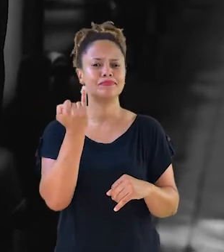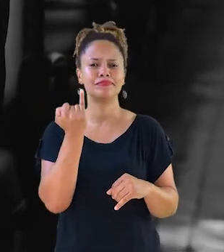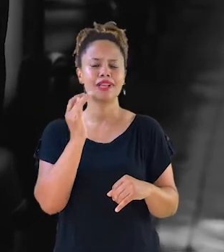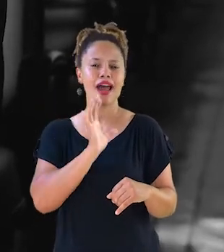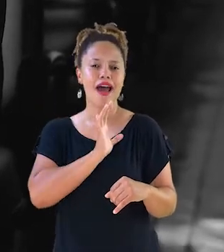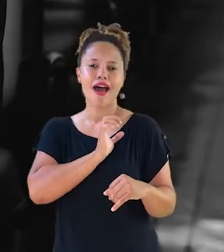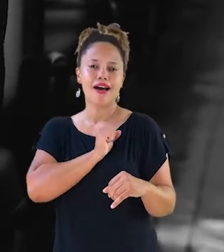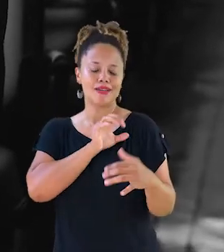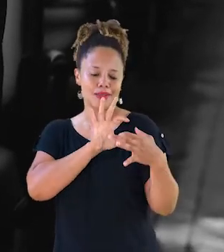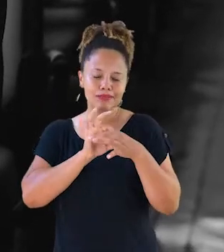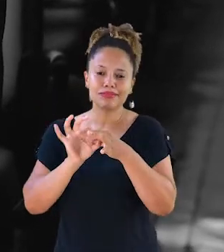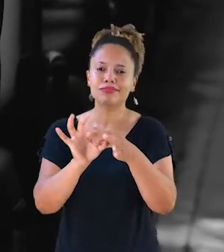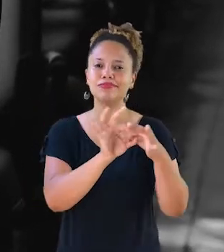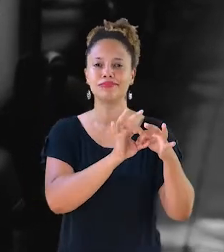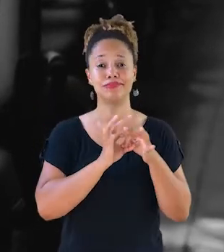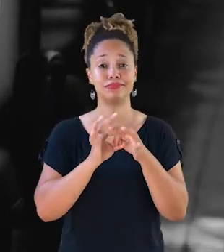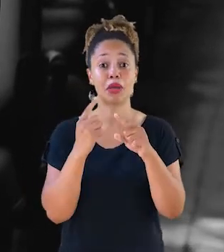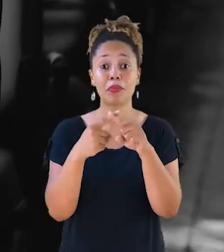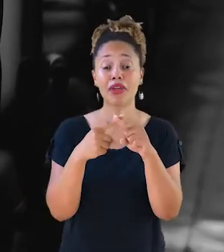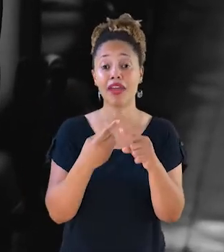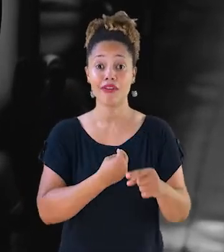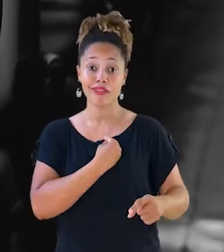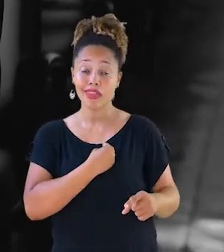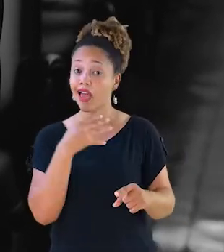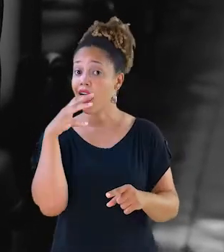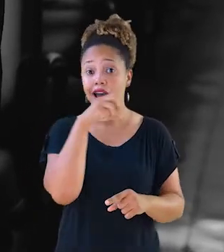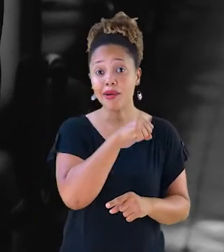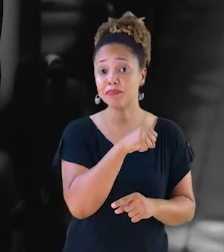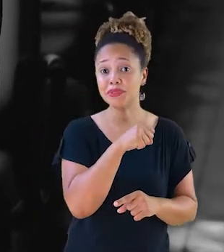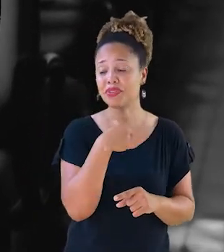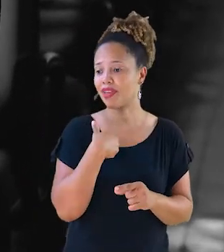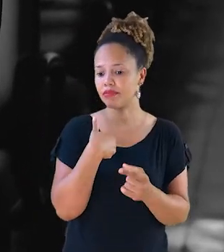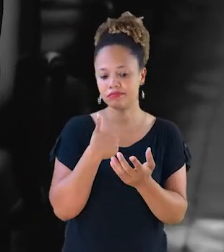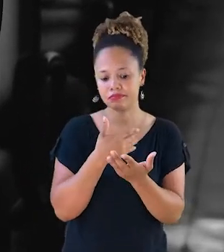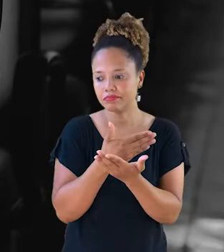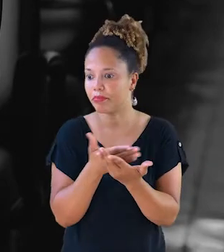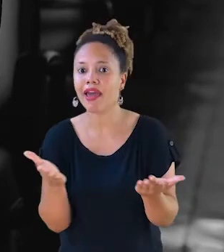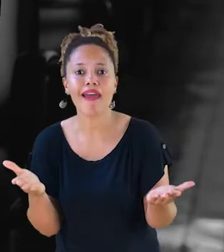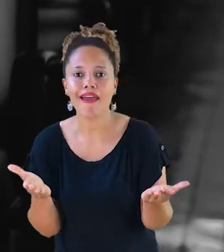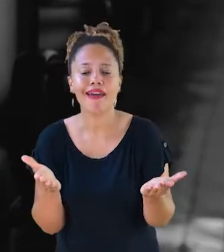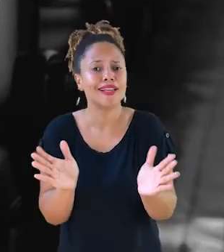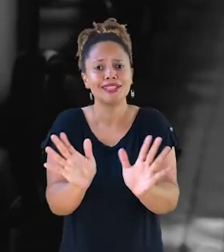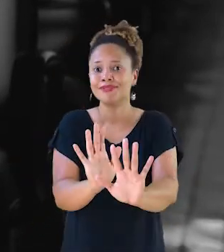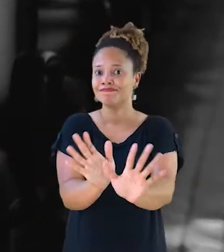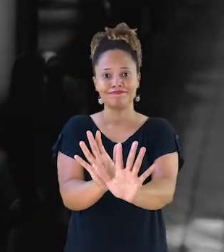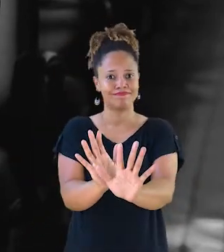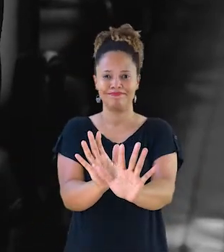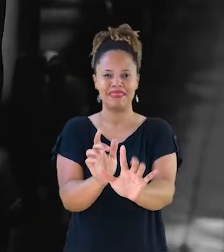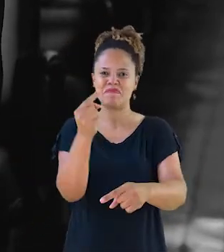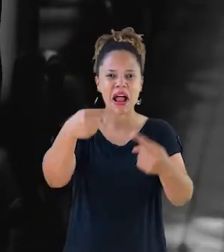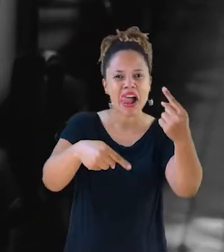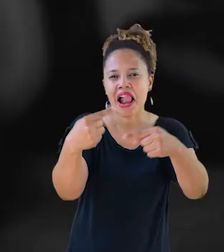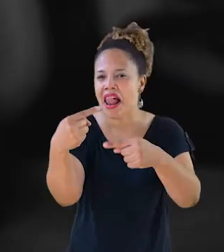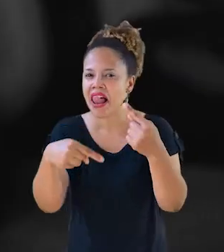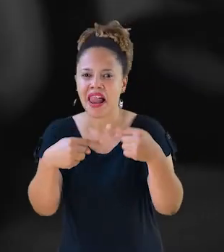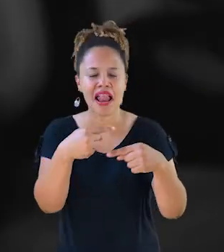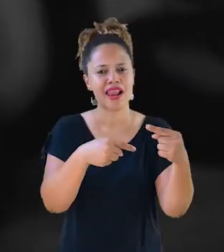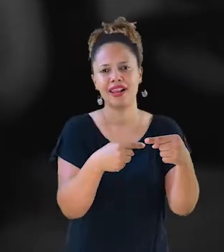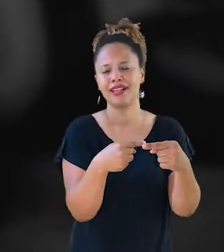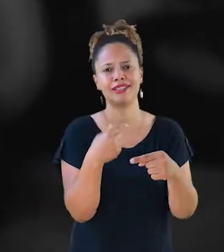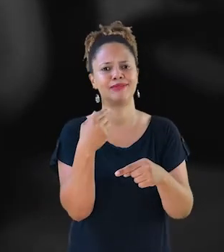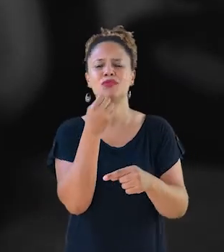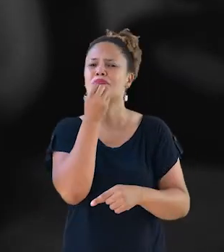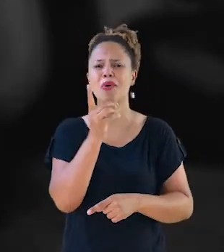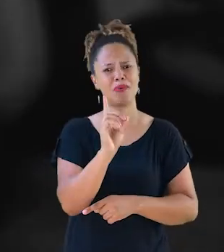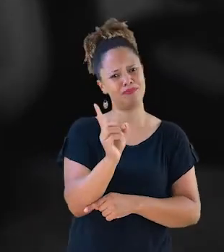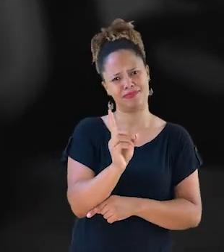do que é a vida, né? É a vida tão rápida e a gente deixa passar isso em disputas, então aquela